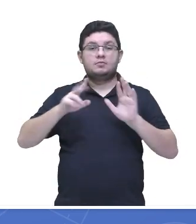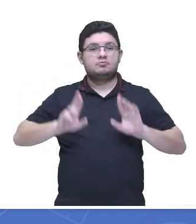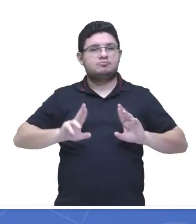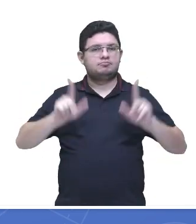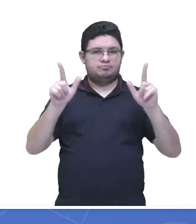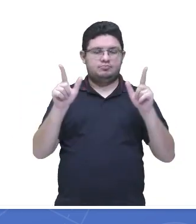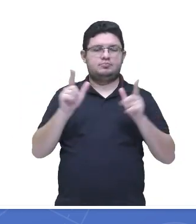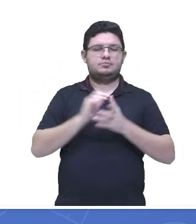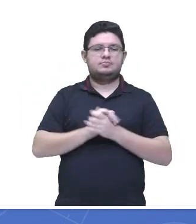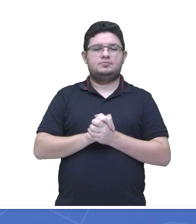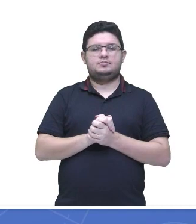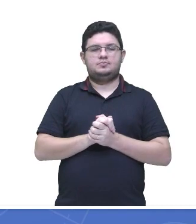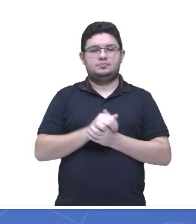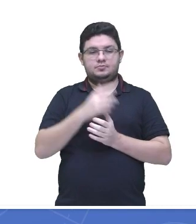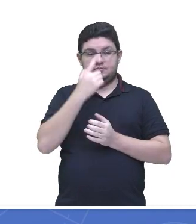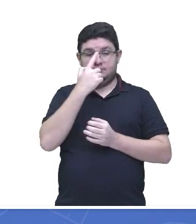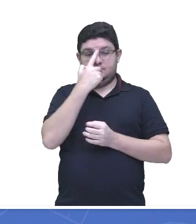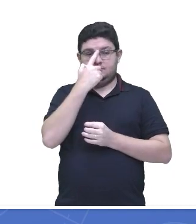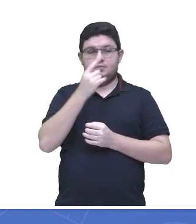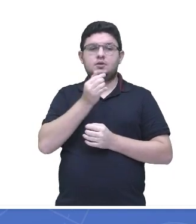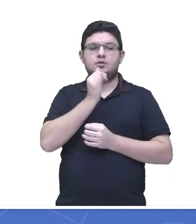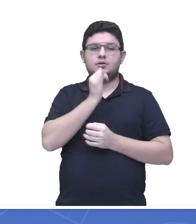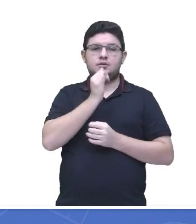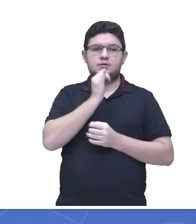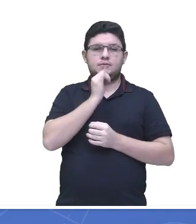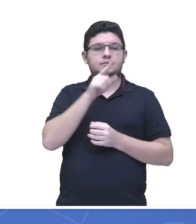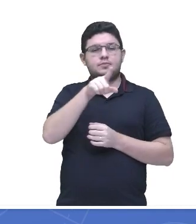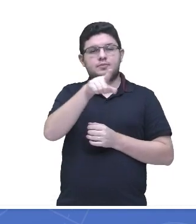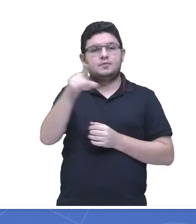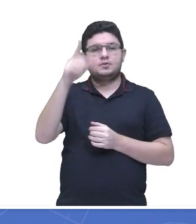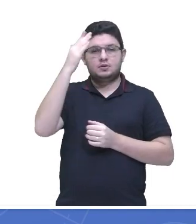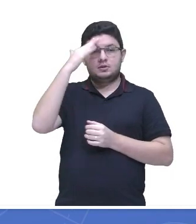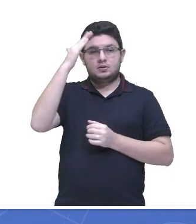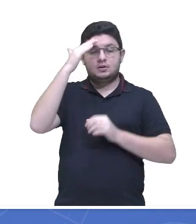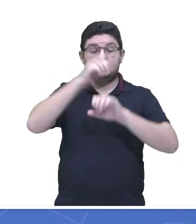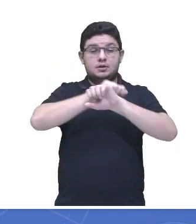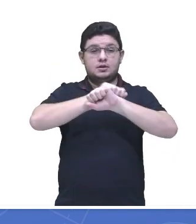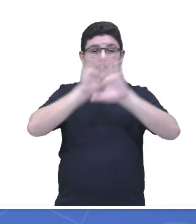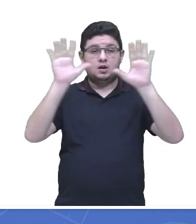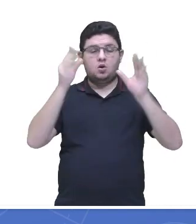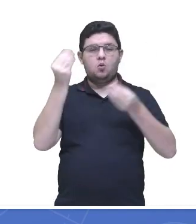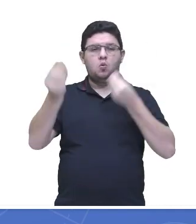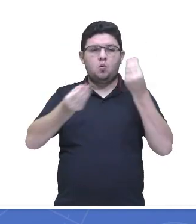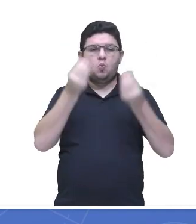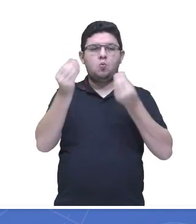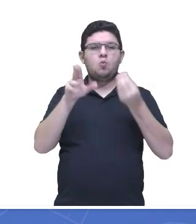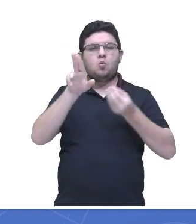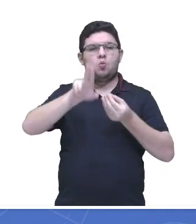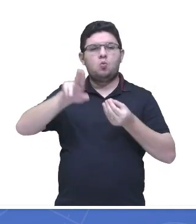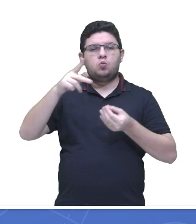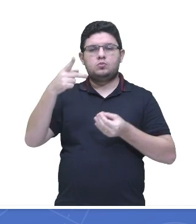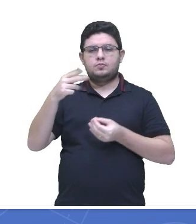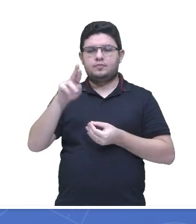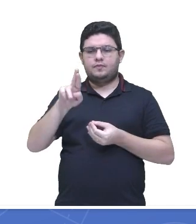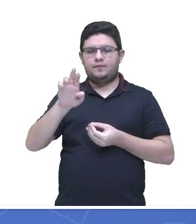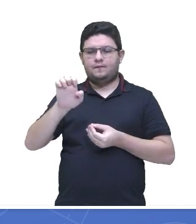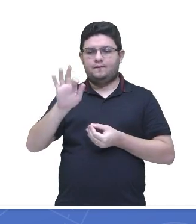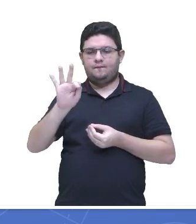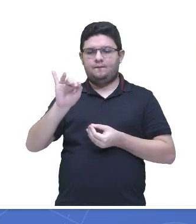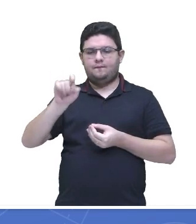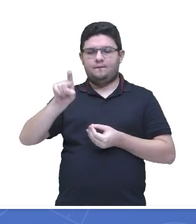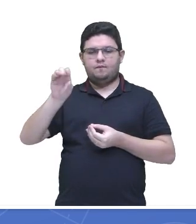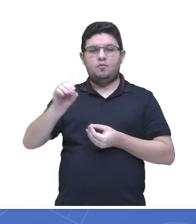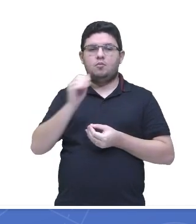mais. Vejam que eu tenho aqui um exemplo para que vocês possam compreender bem o uso dos prefixos. O